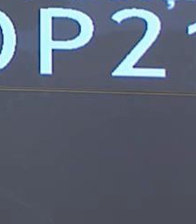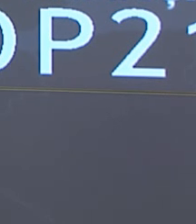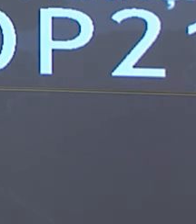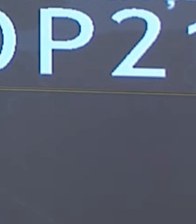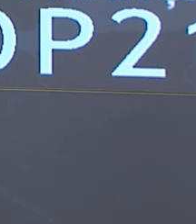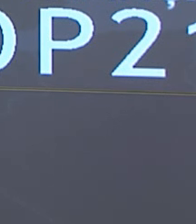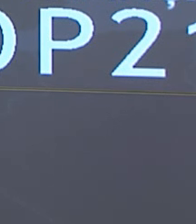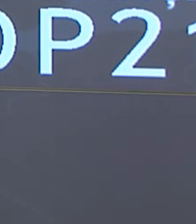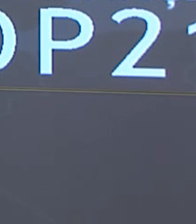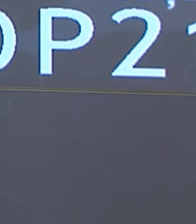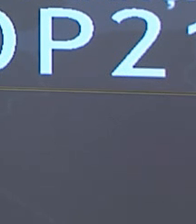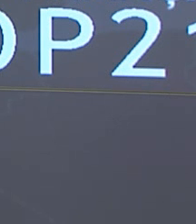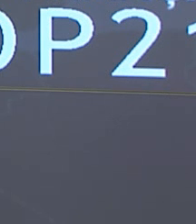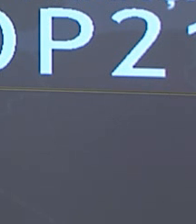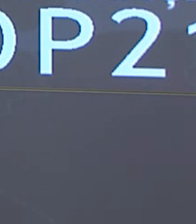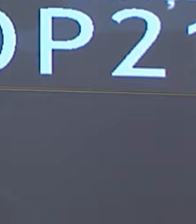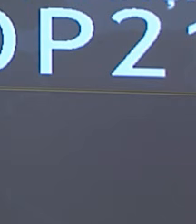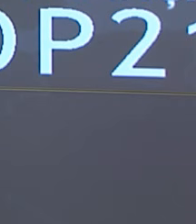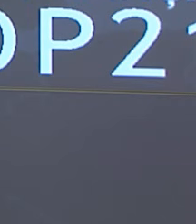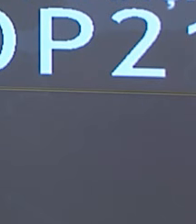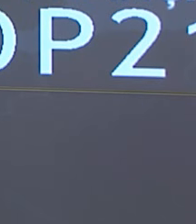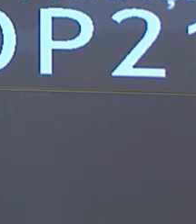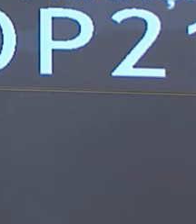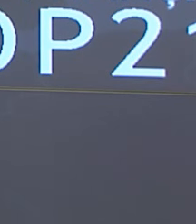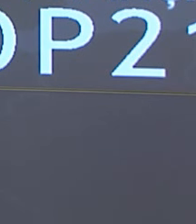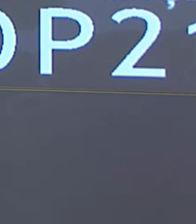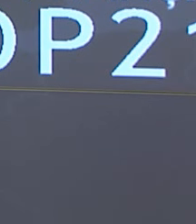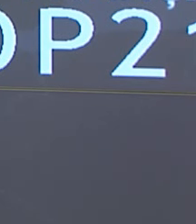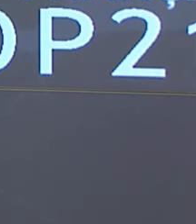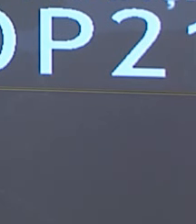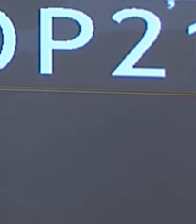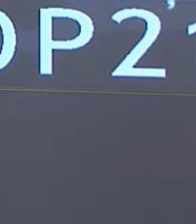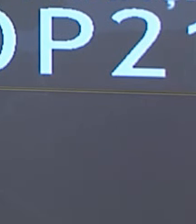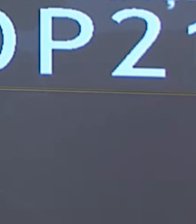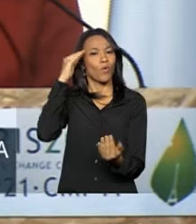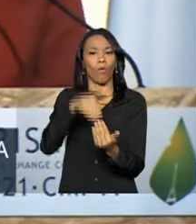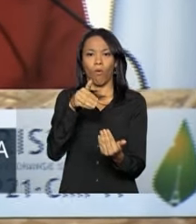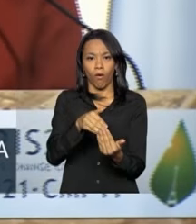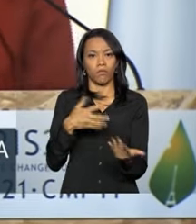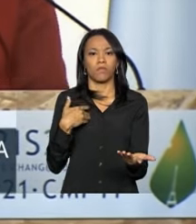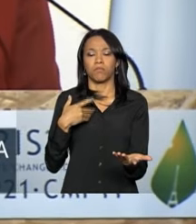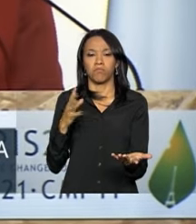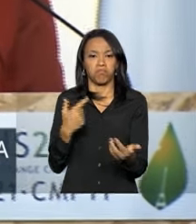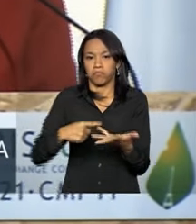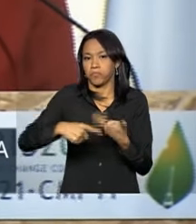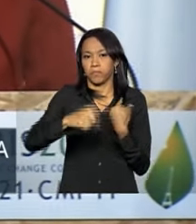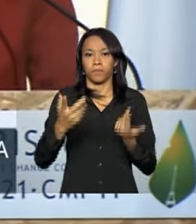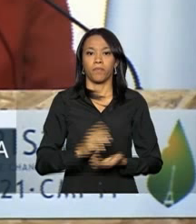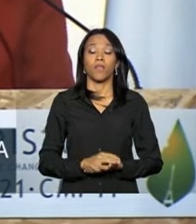foram decretadas e que providências foram tomadas para proteger as famílias atingidas senhor